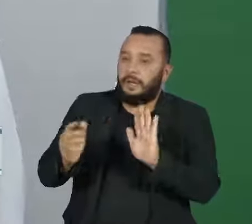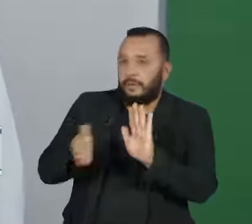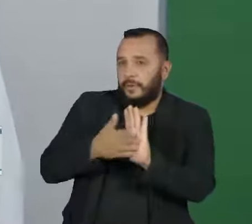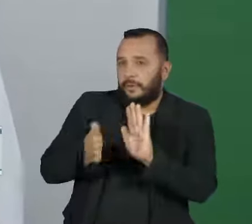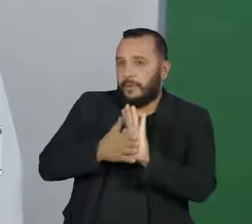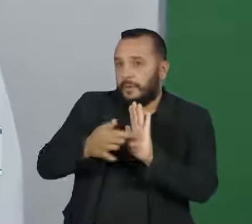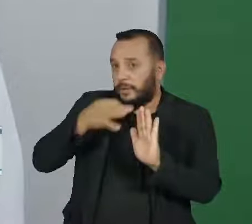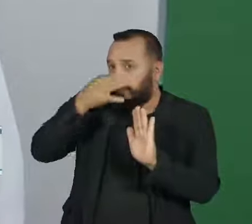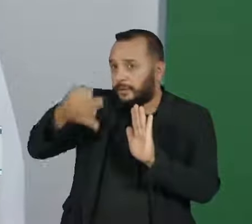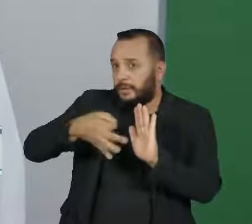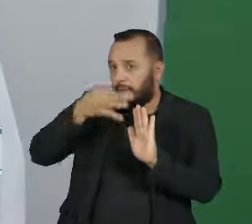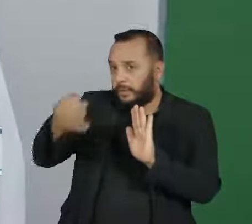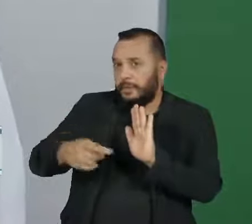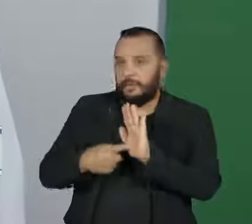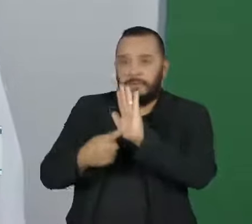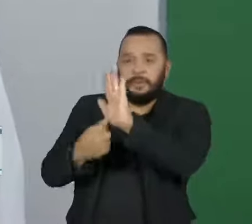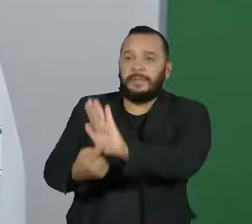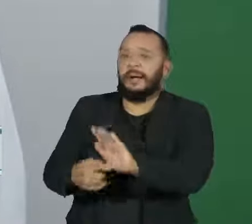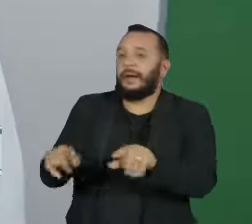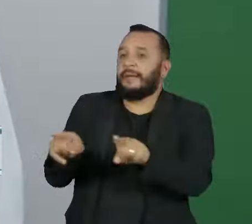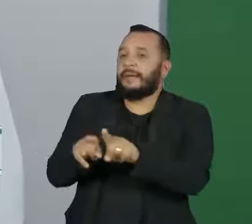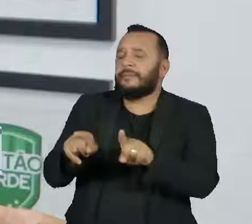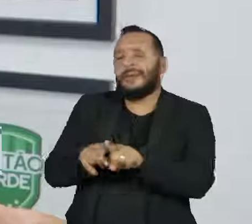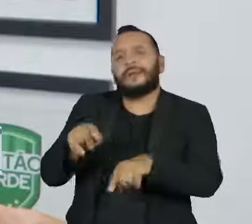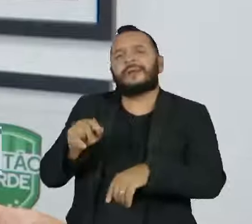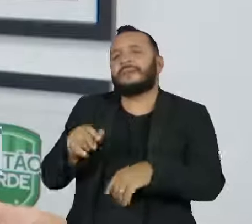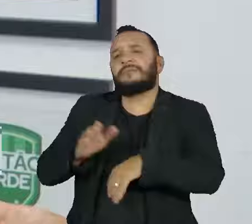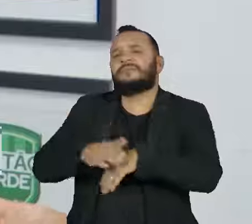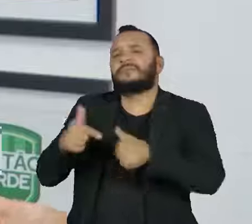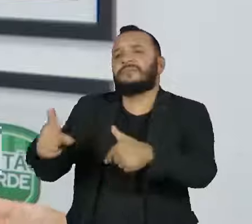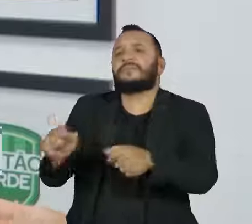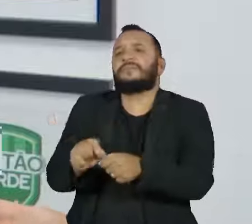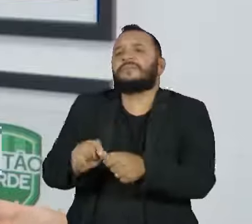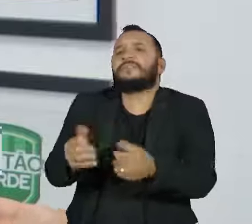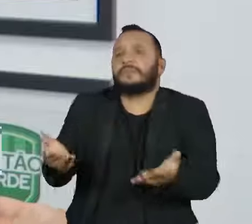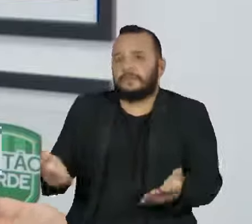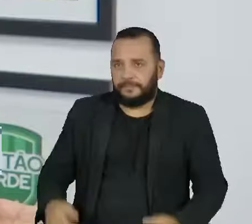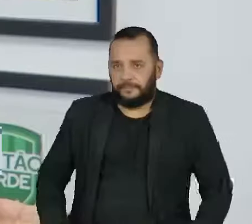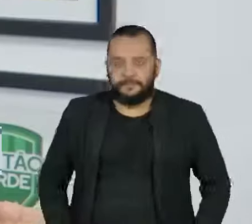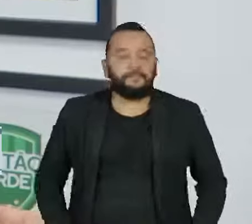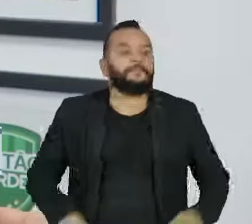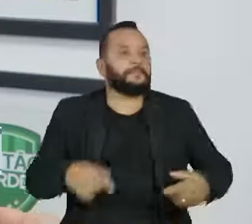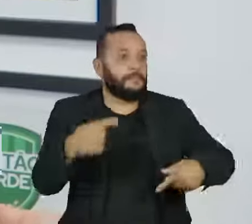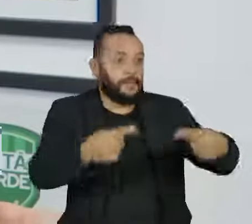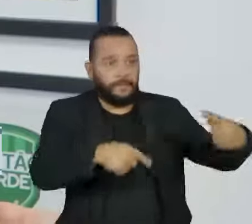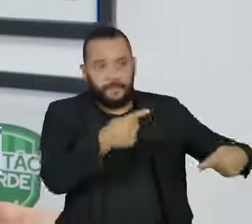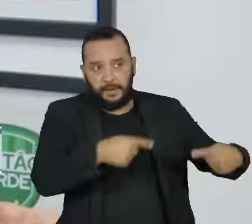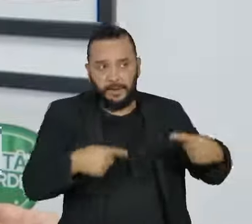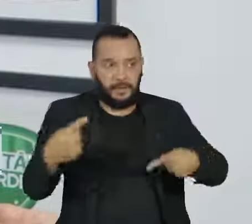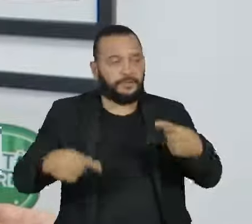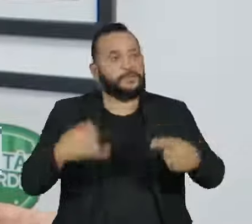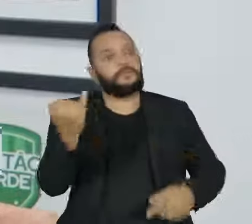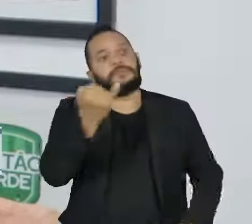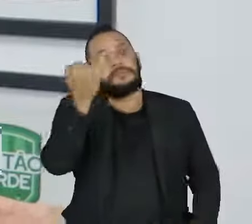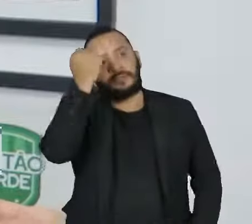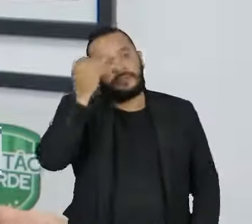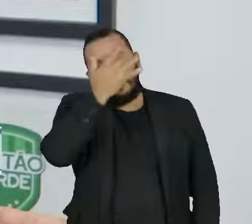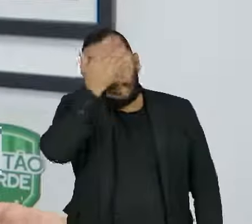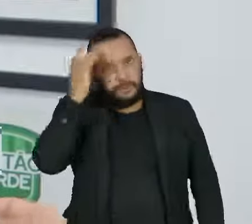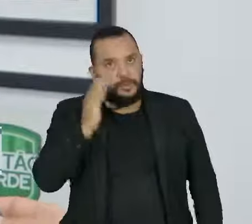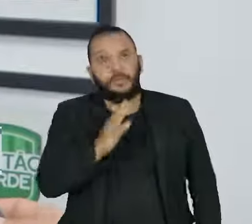suas propostas, mostrar a que veio. O debate é sempre uma ótima oportunidade das pessoas